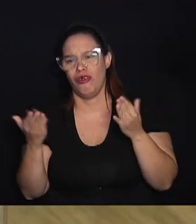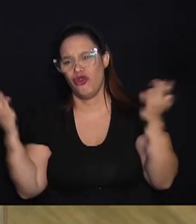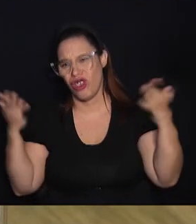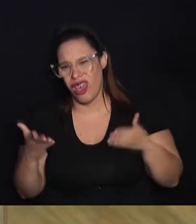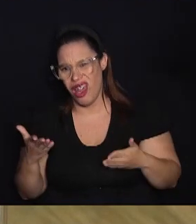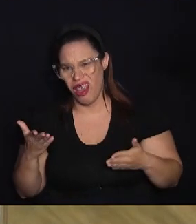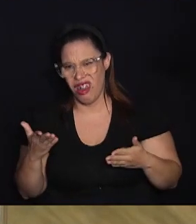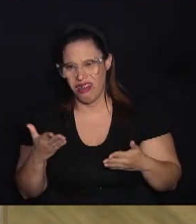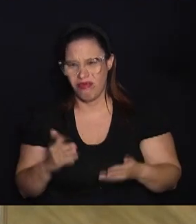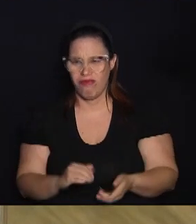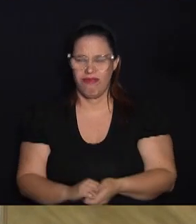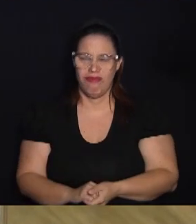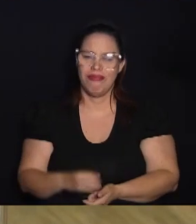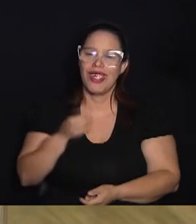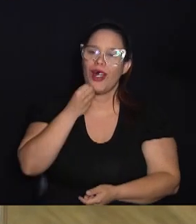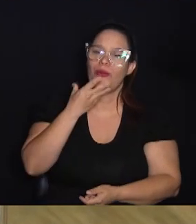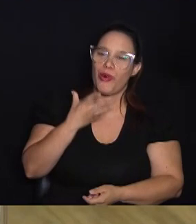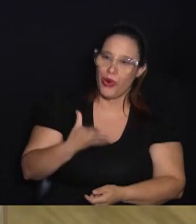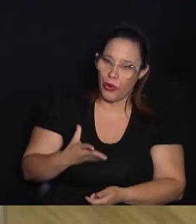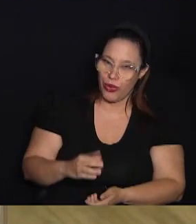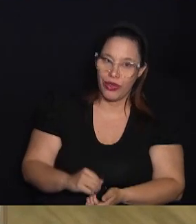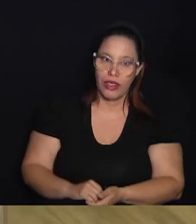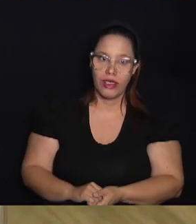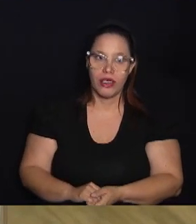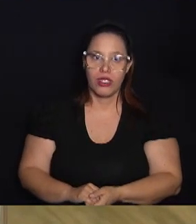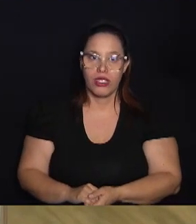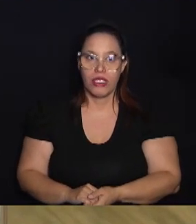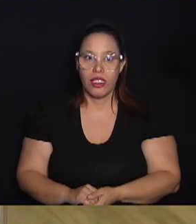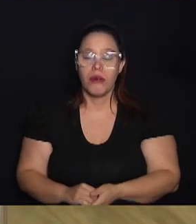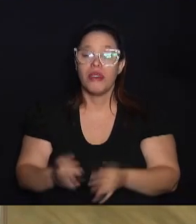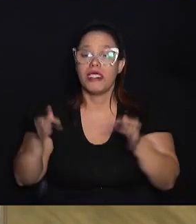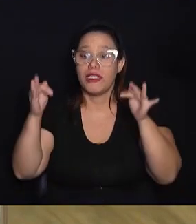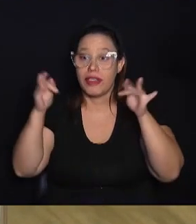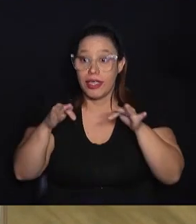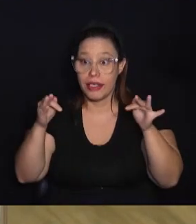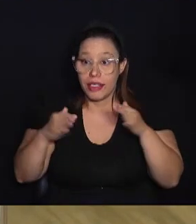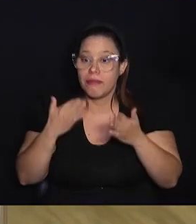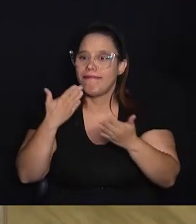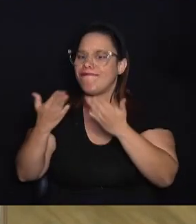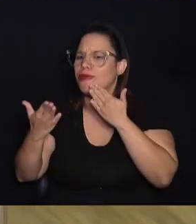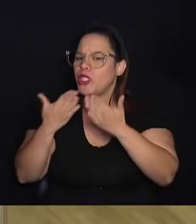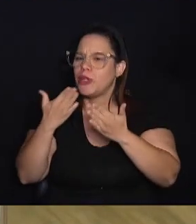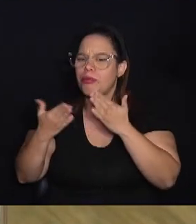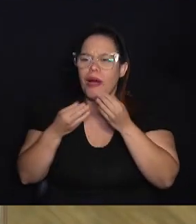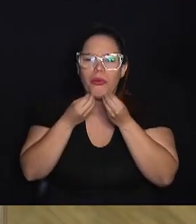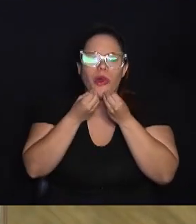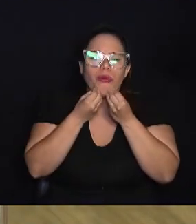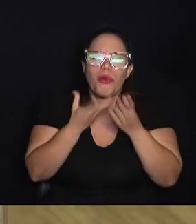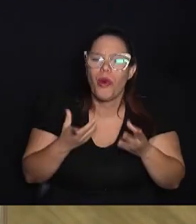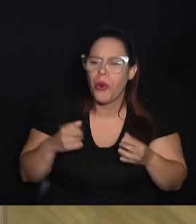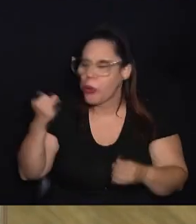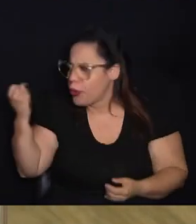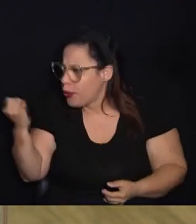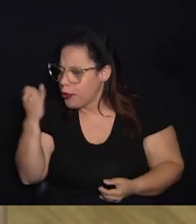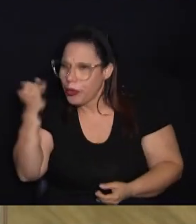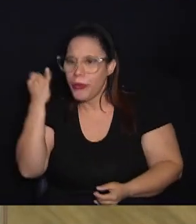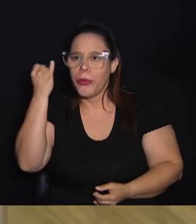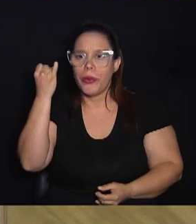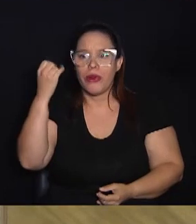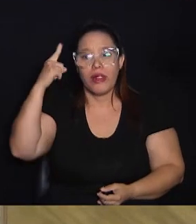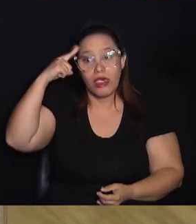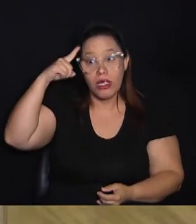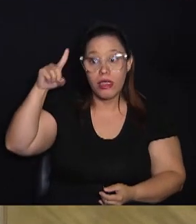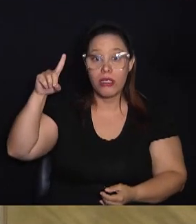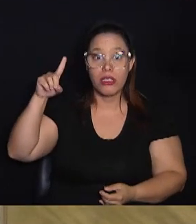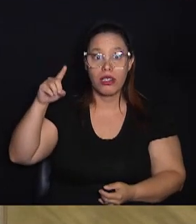aí tá bom tá bom produção tá pedindo pra gente encerrar Eu gosto do nosso bate-papo porque são coisas assim que pro nosso dia a dia a